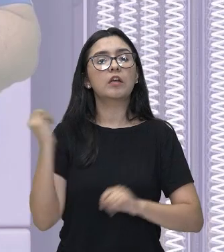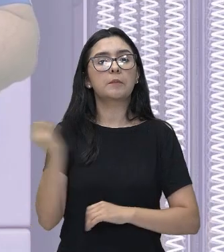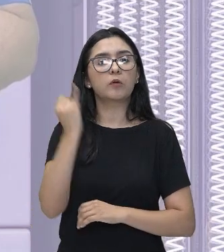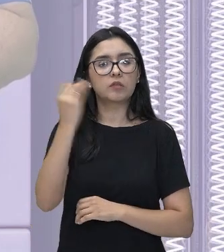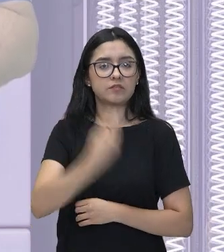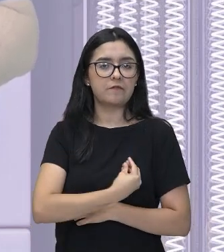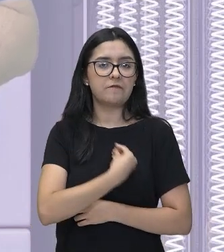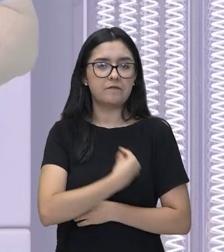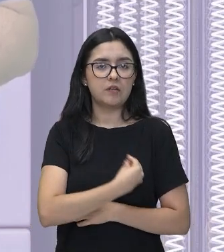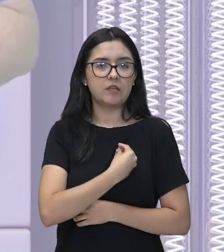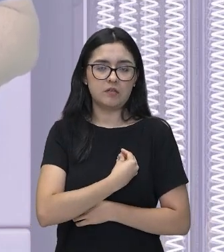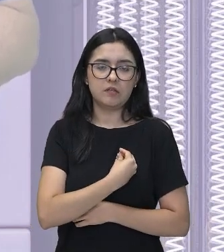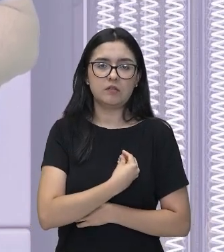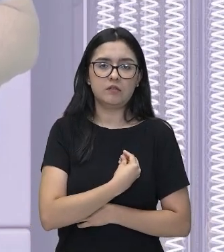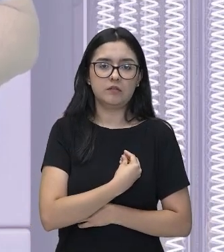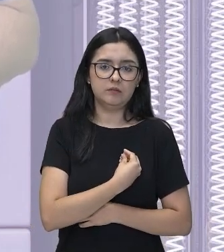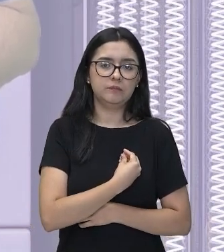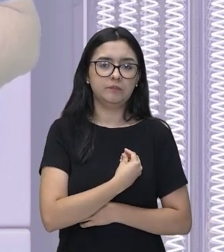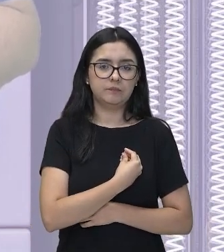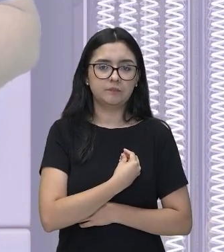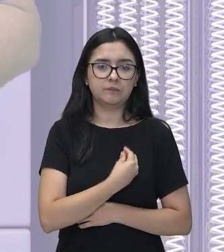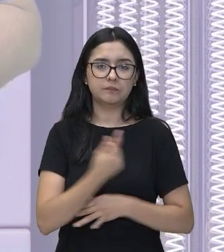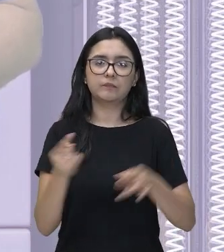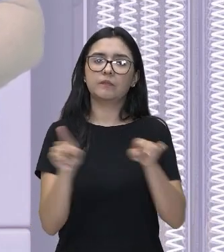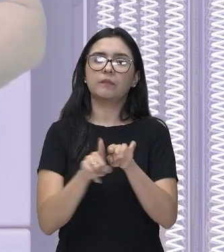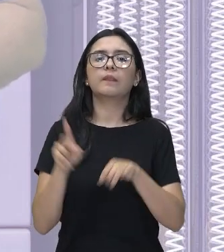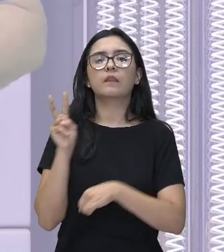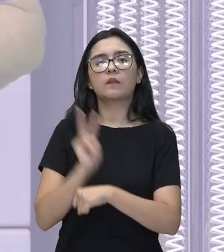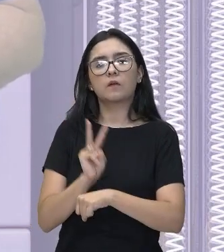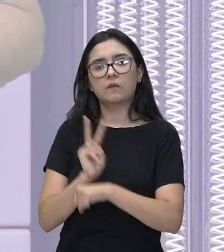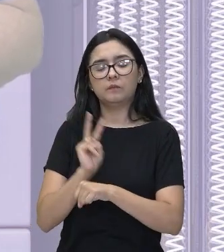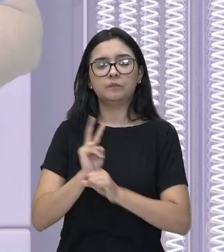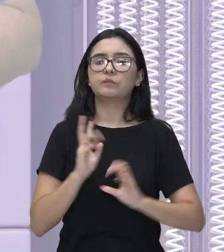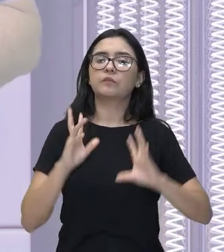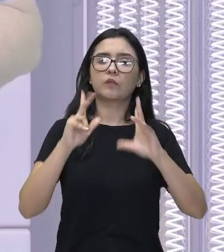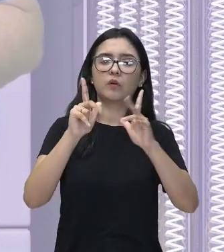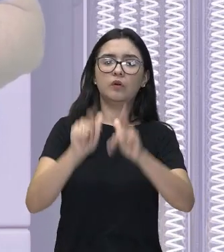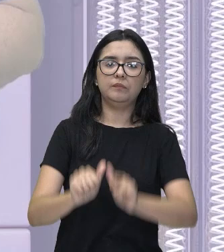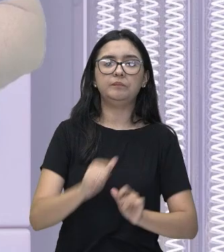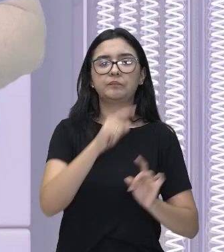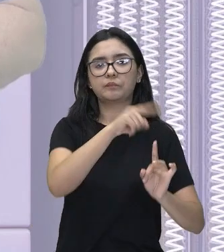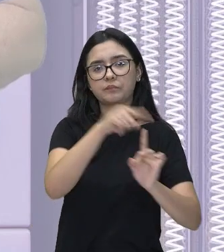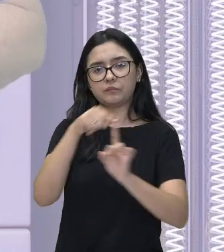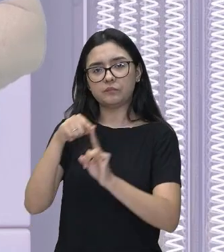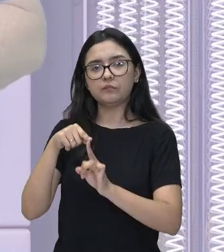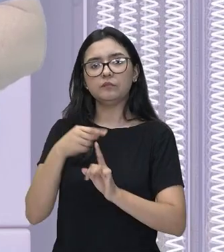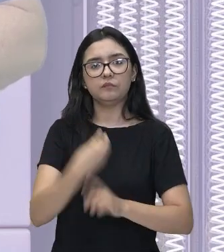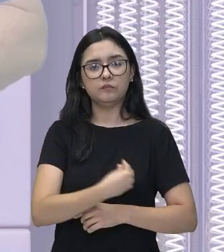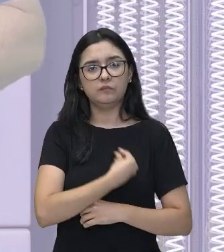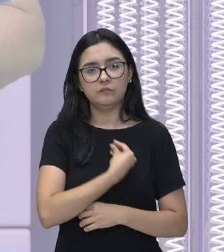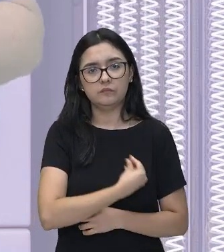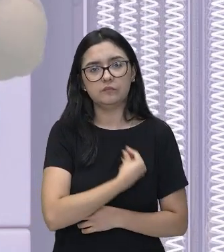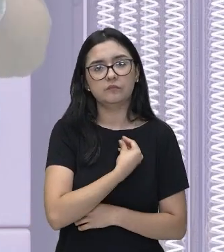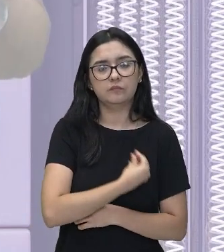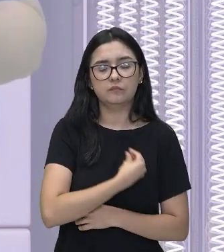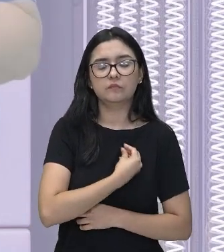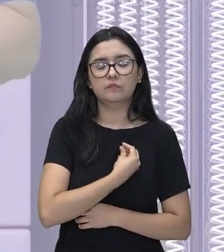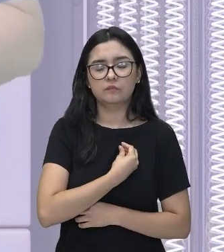da vida, na importância da preservação de toda forma de vida, de toda